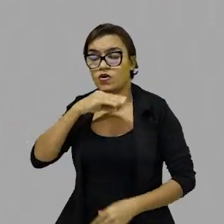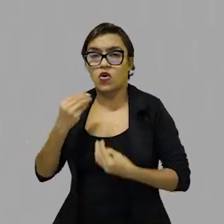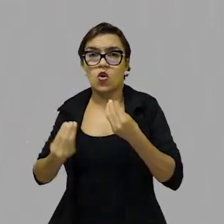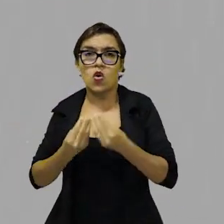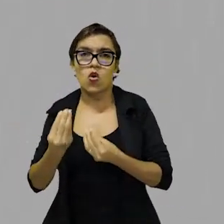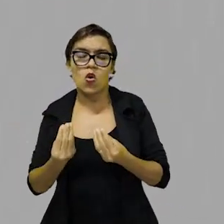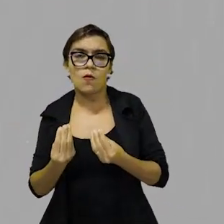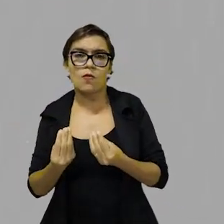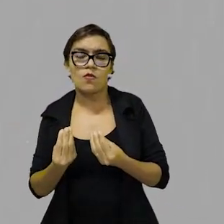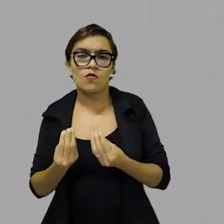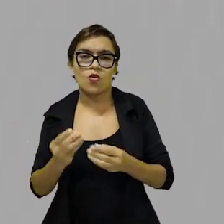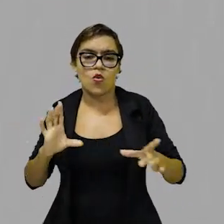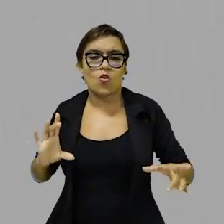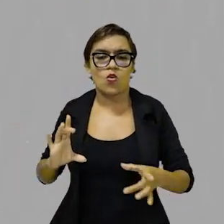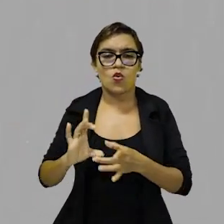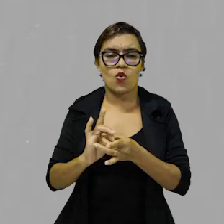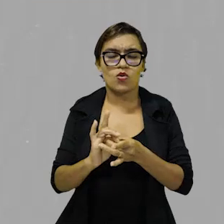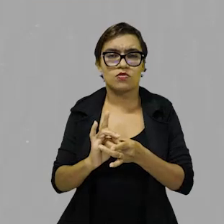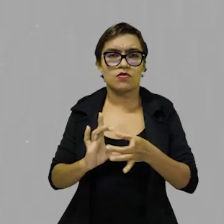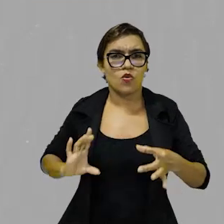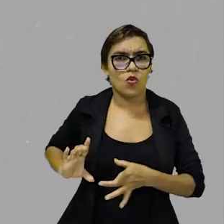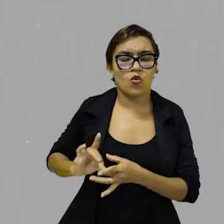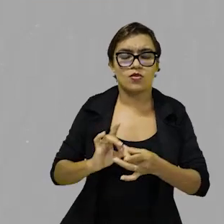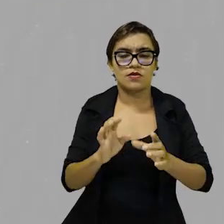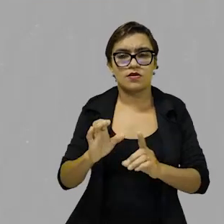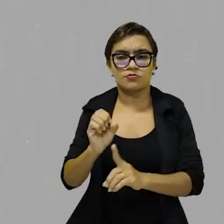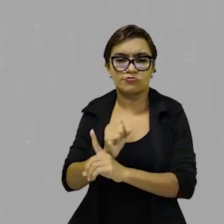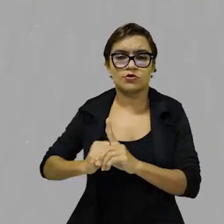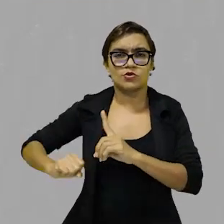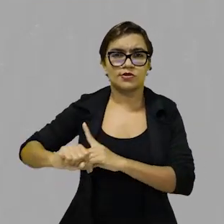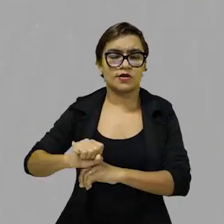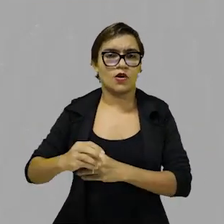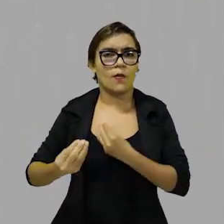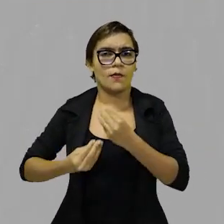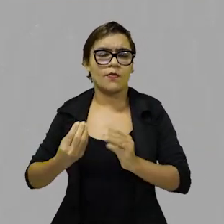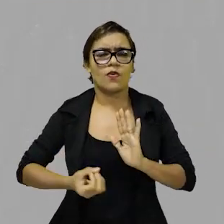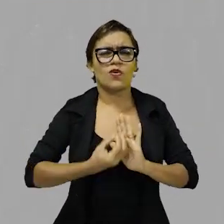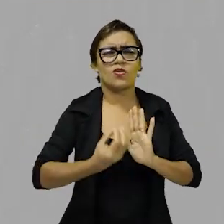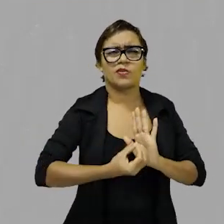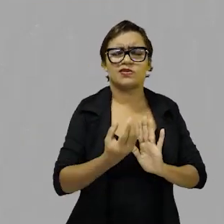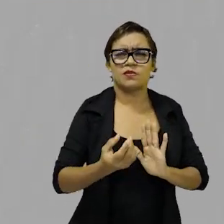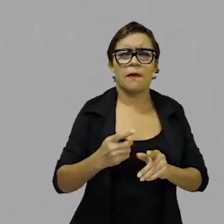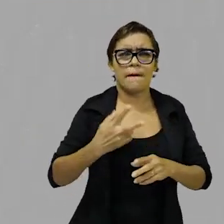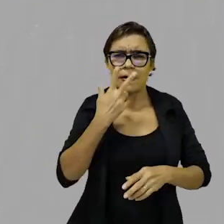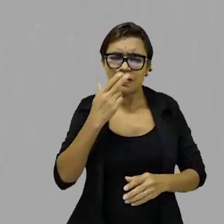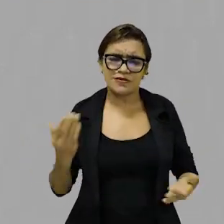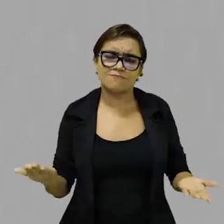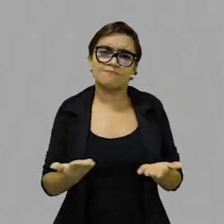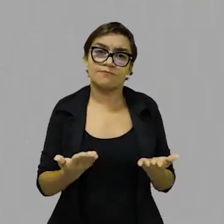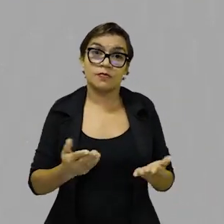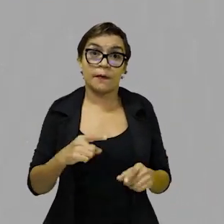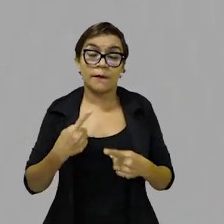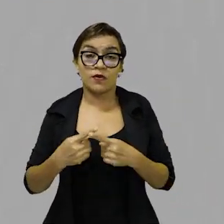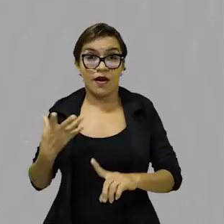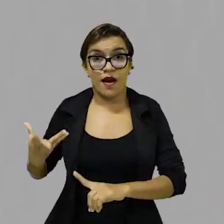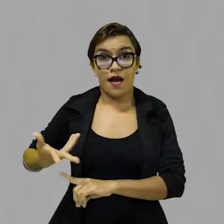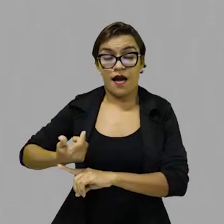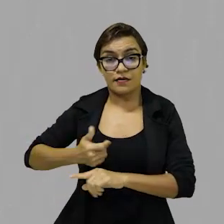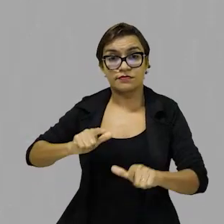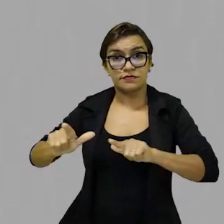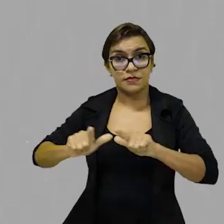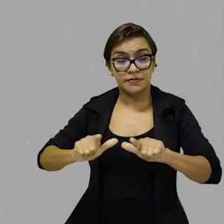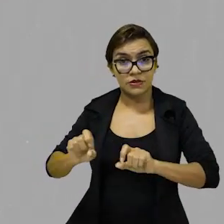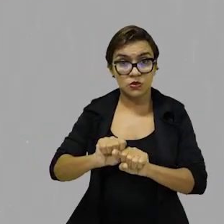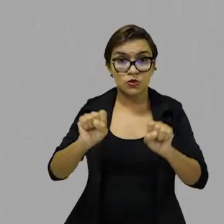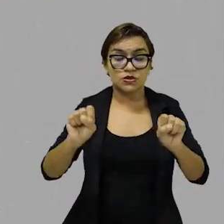encaixo nesse contexto social atual e por que, que o expressionismo parece tão atual? Porque a arte ela trabalha nesse